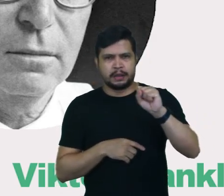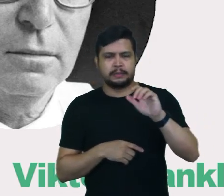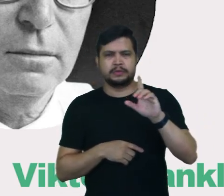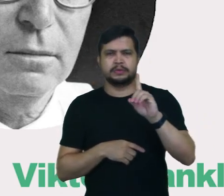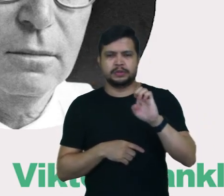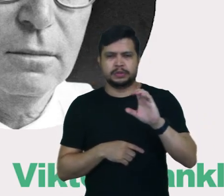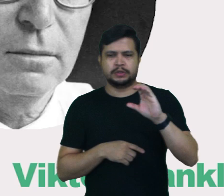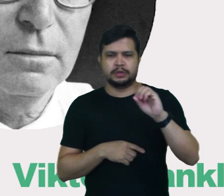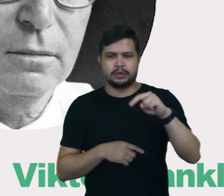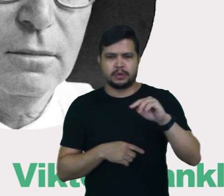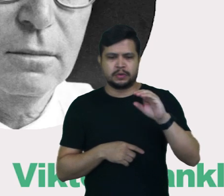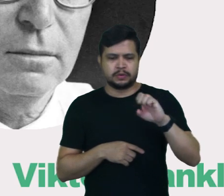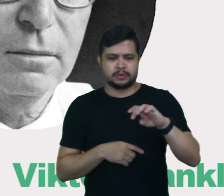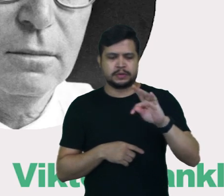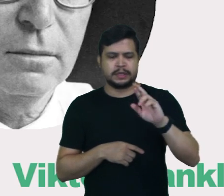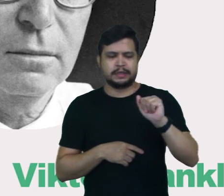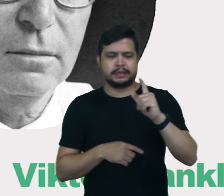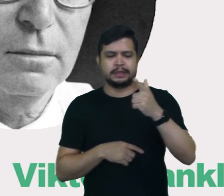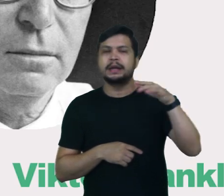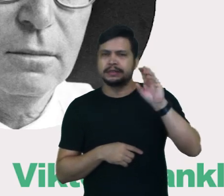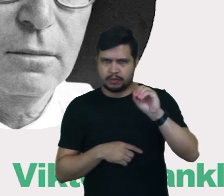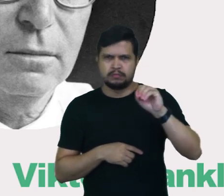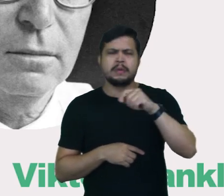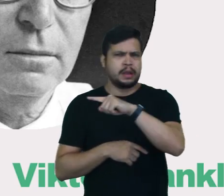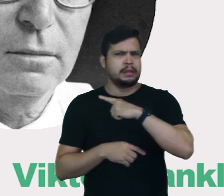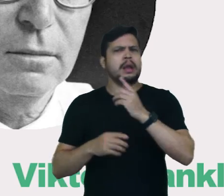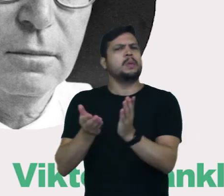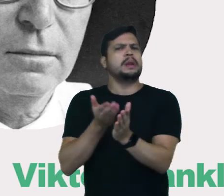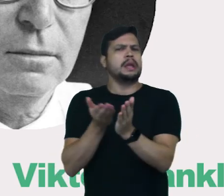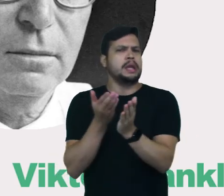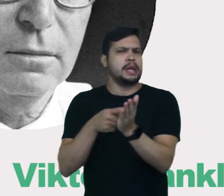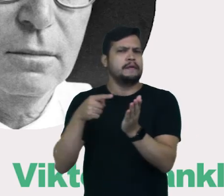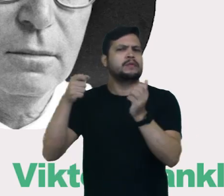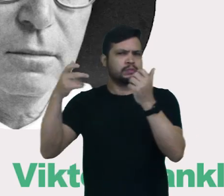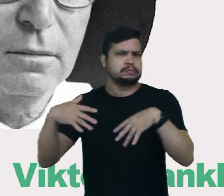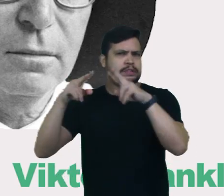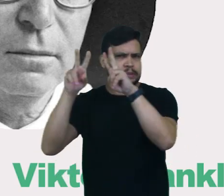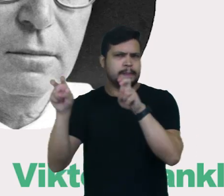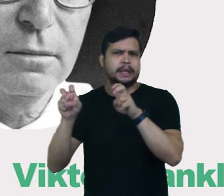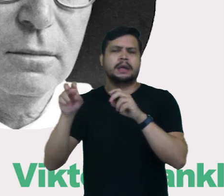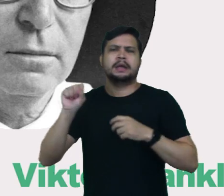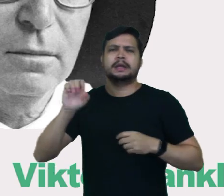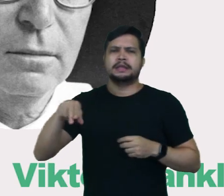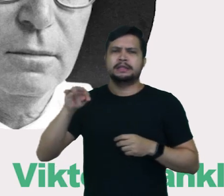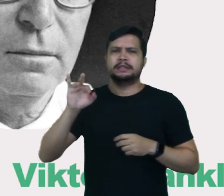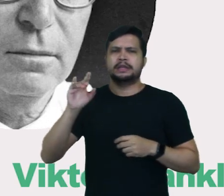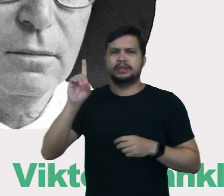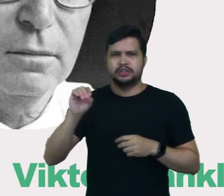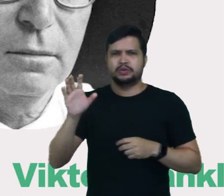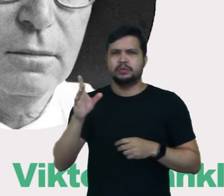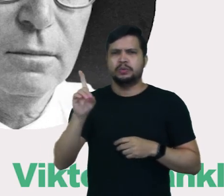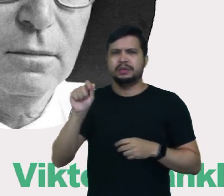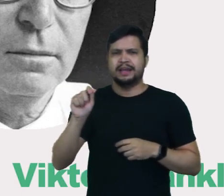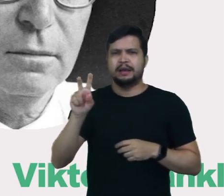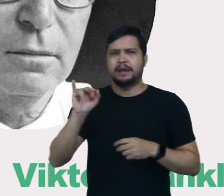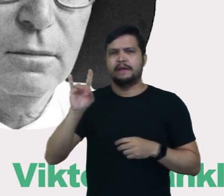de concentração? Leiam O Sentido da Vida. Mas dentro das histórias dele toda, depois que ele sobreviveu, aí